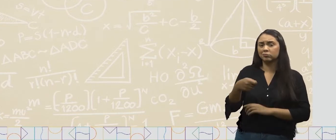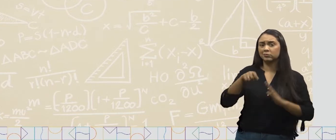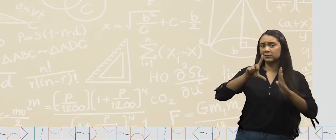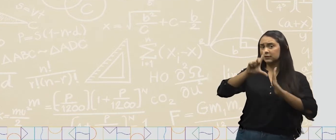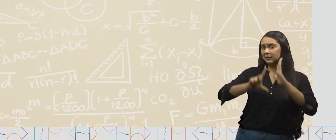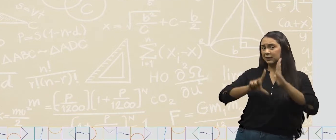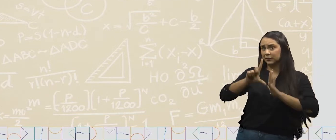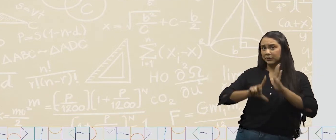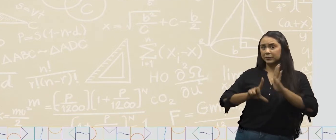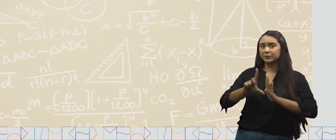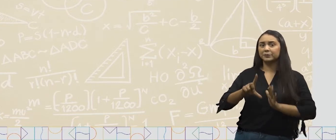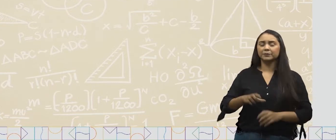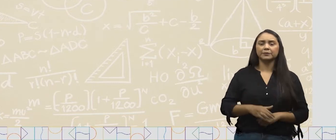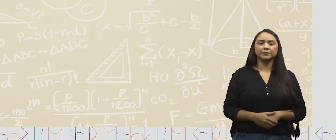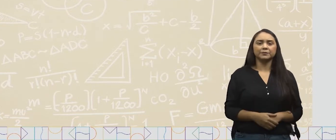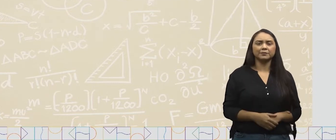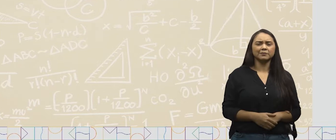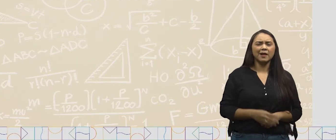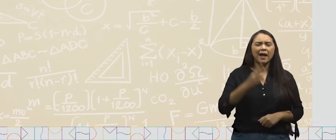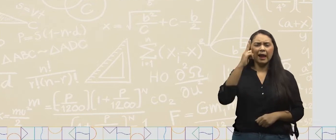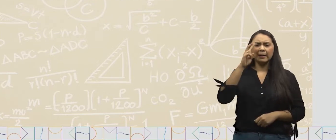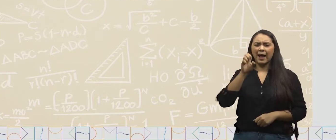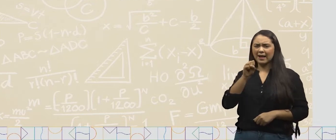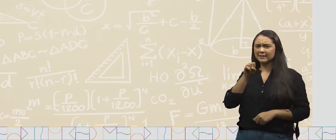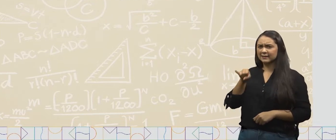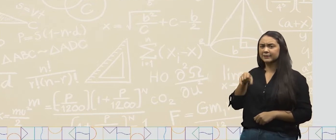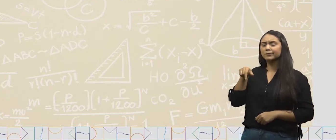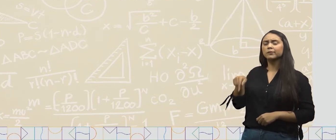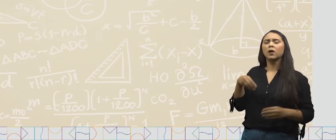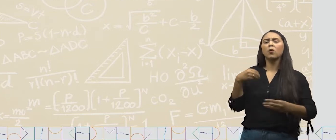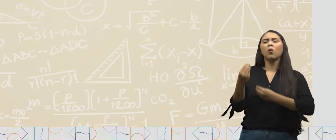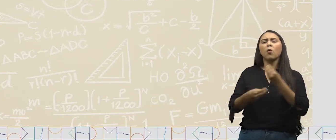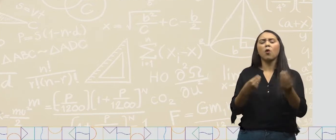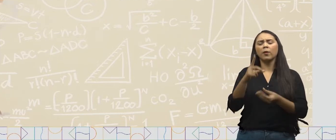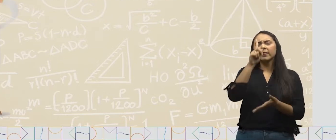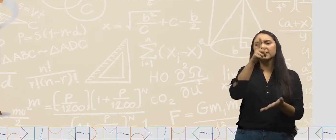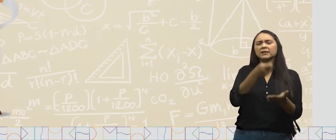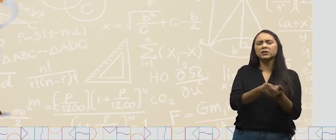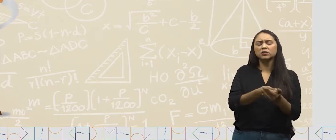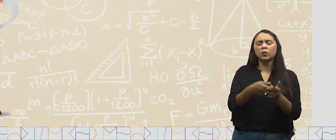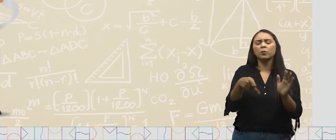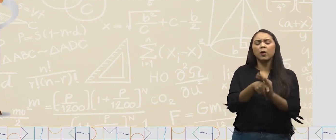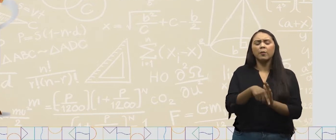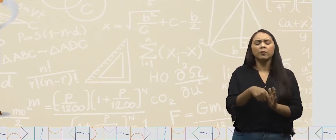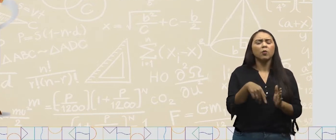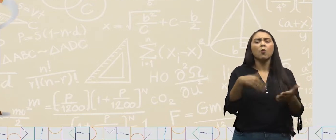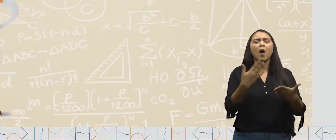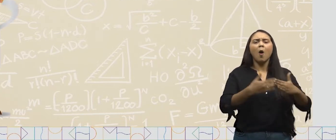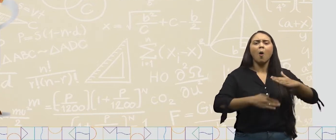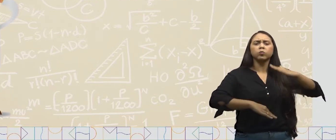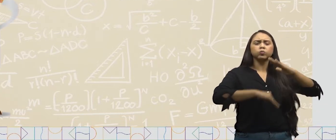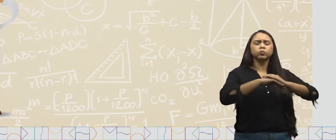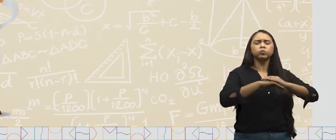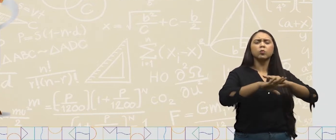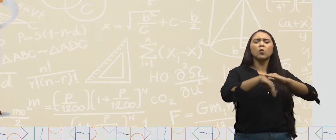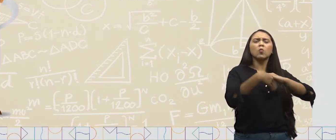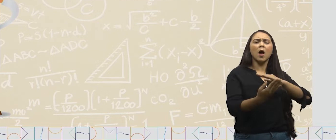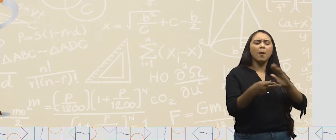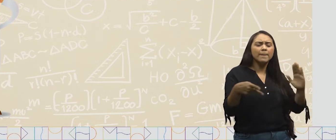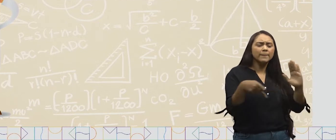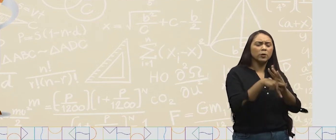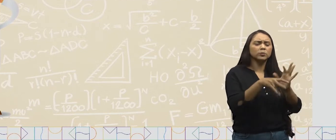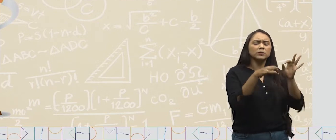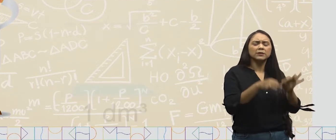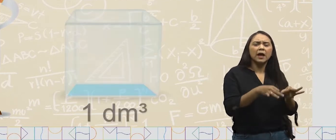SI, o Sistema Internacional de Medidas, definiu o valor do litro? Como que eles chegaram a este